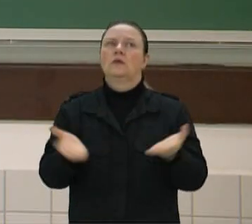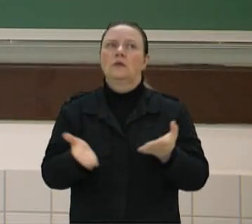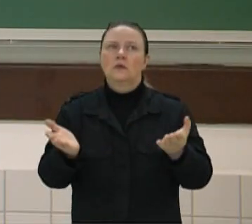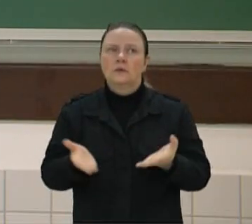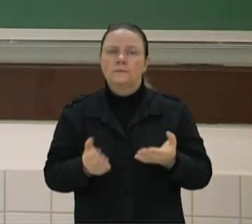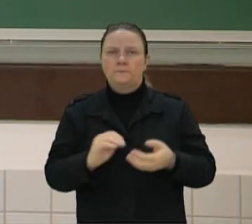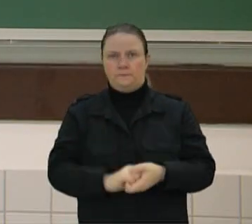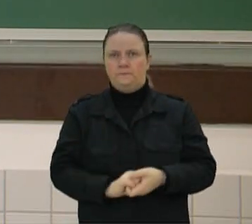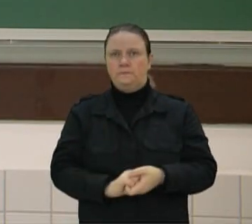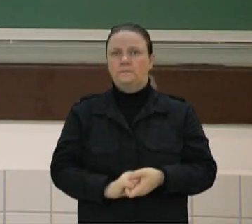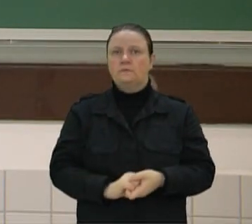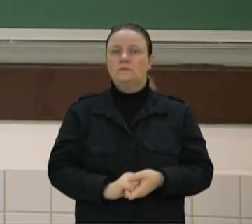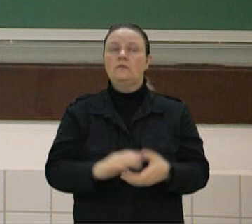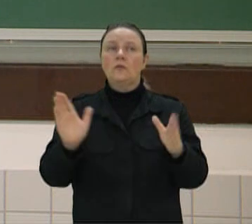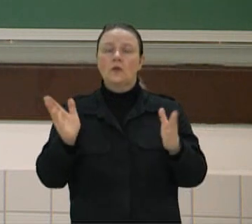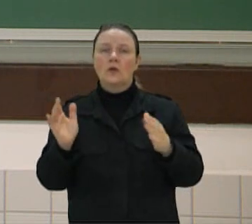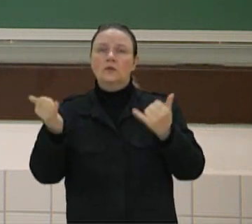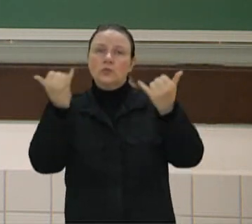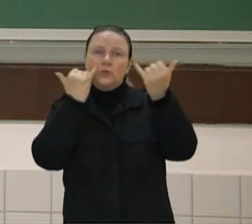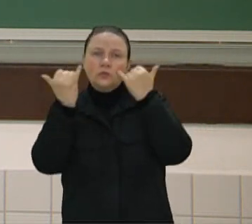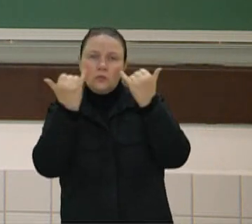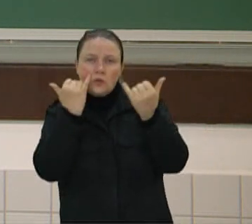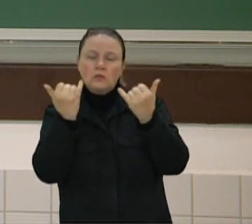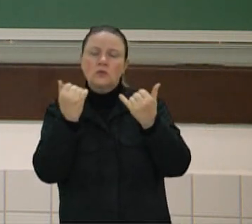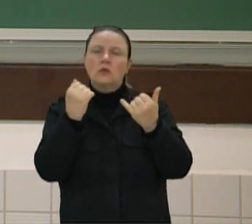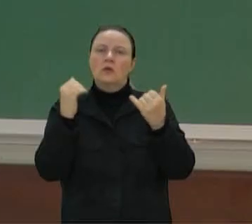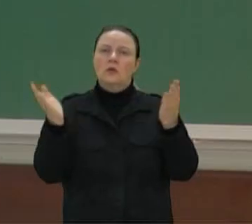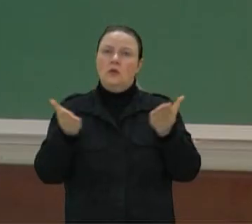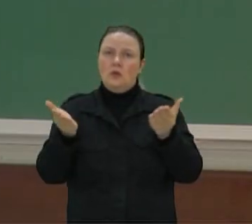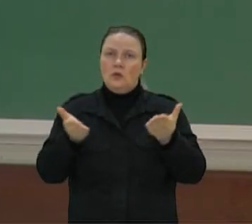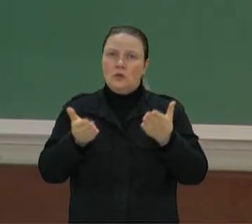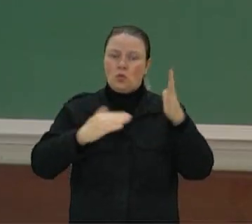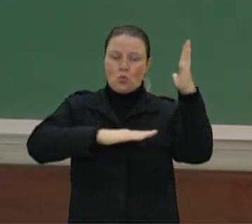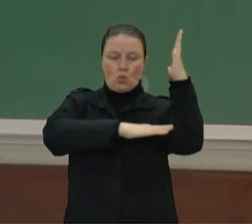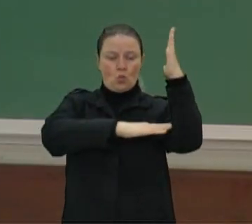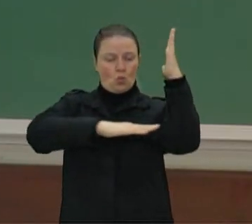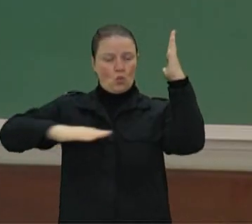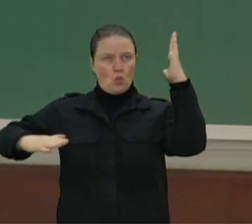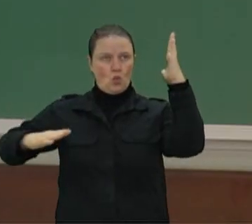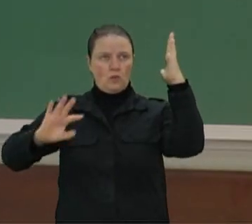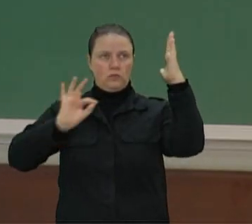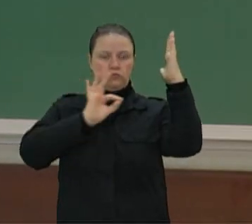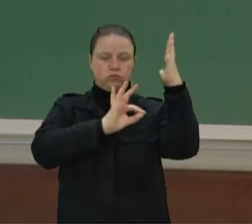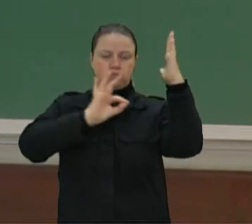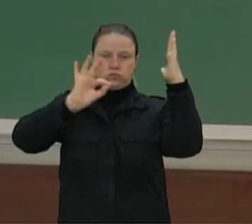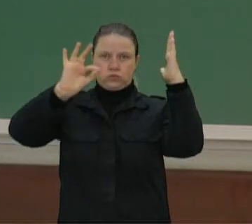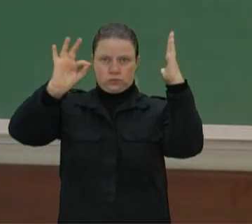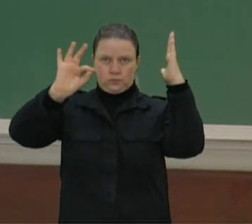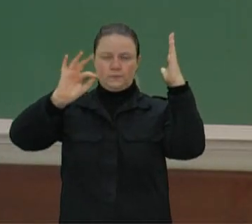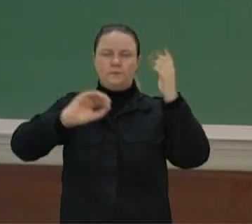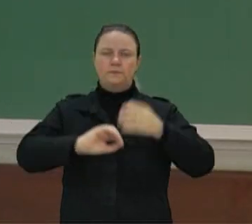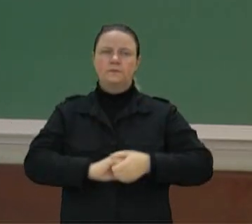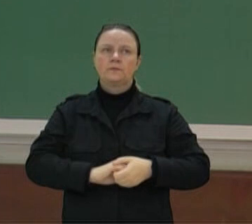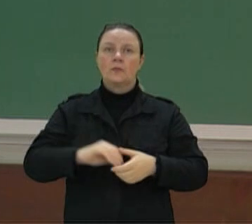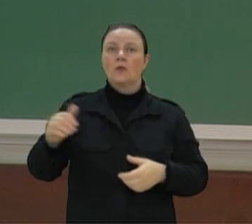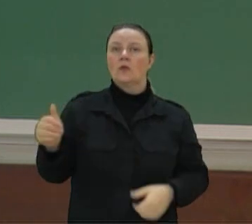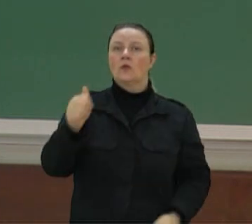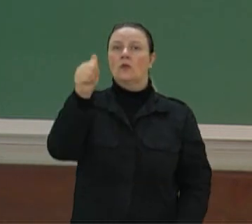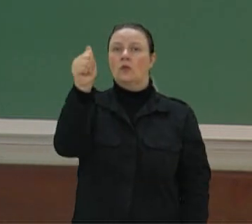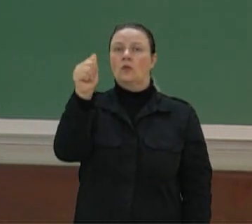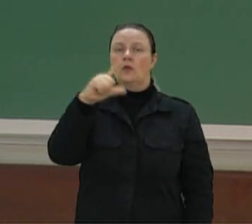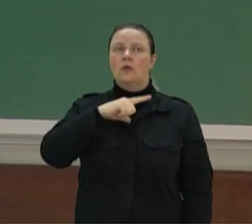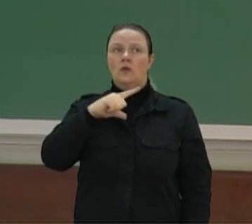estou pegando esses pontos, tá? Esses valores e colocando na nossa reta. Olha só que legal. O ponto A, que